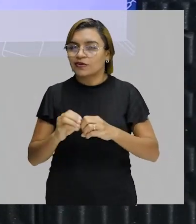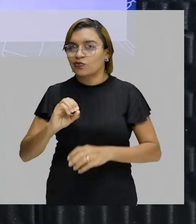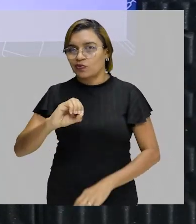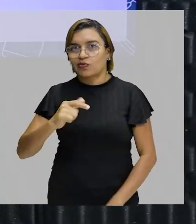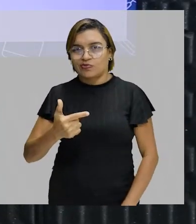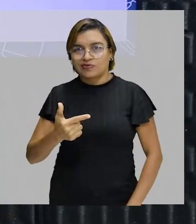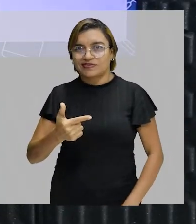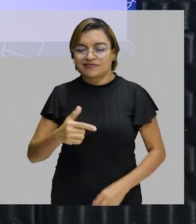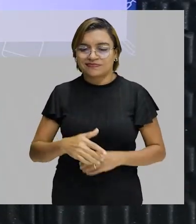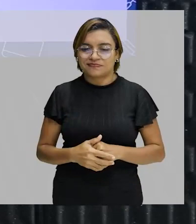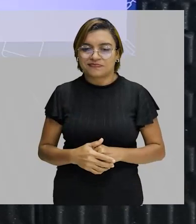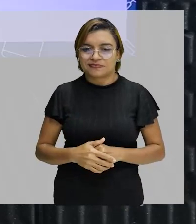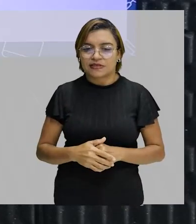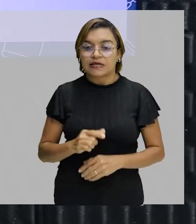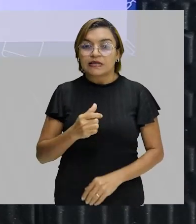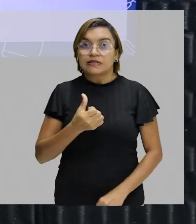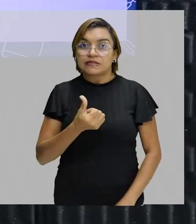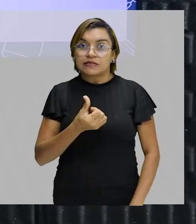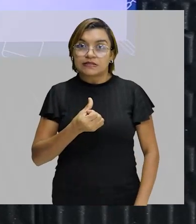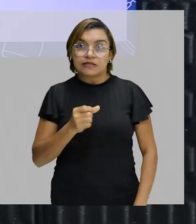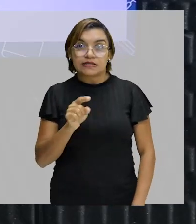Esse 16Z corresponde a